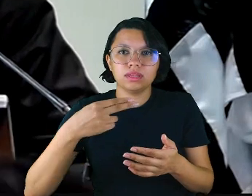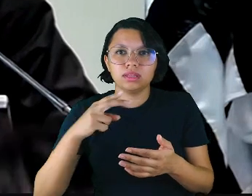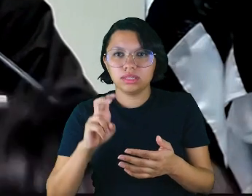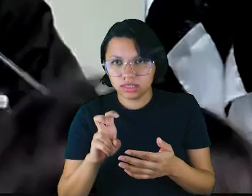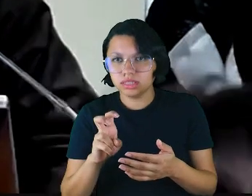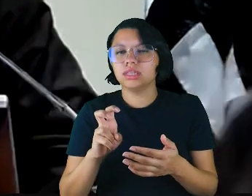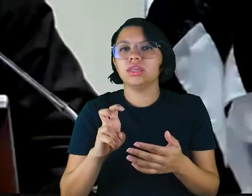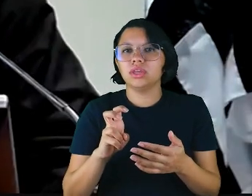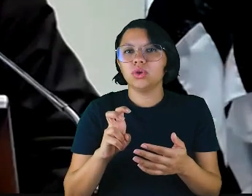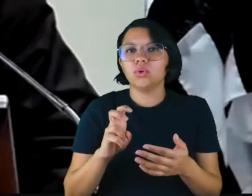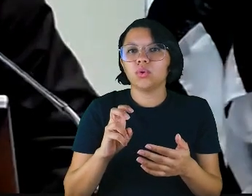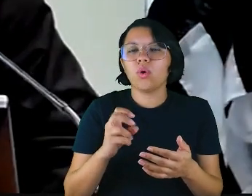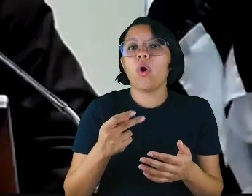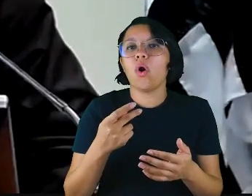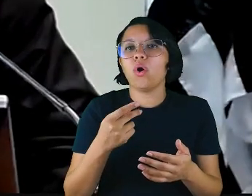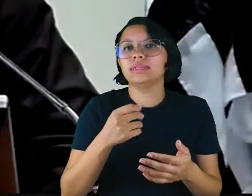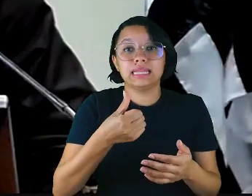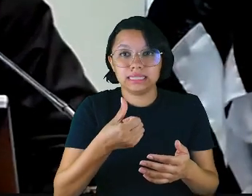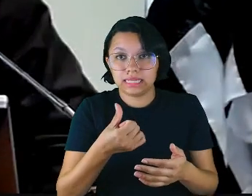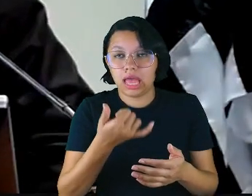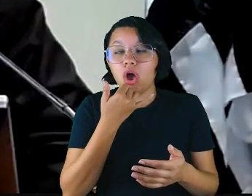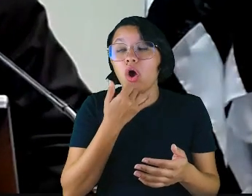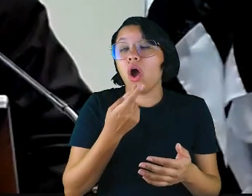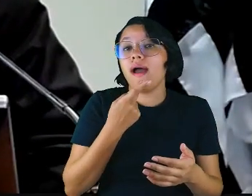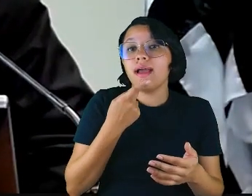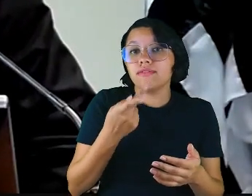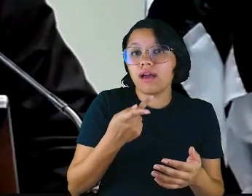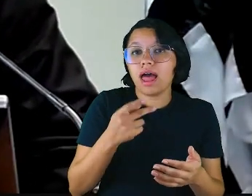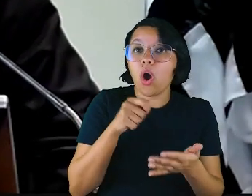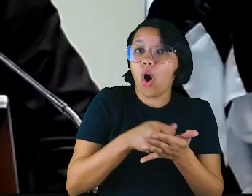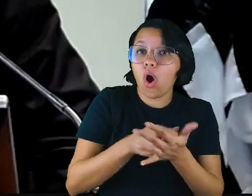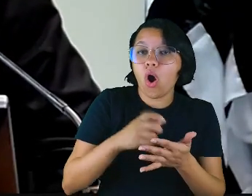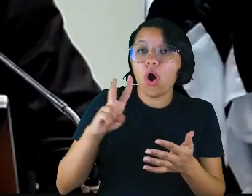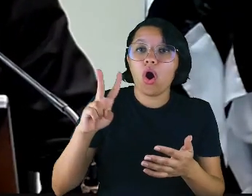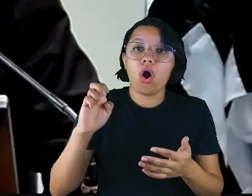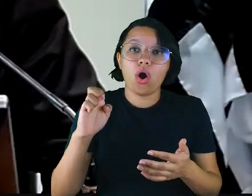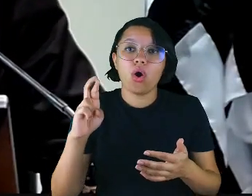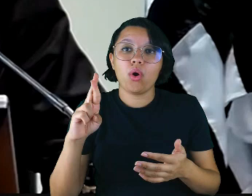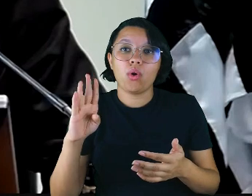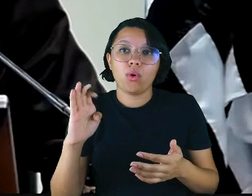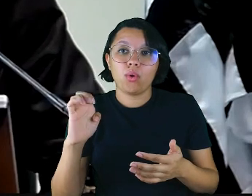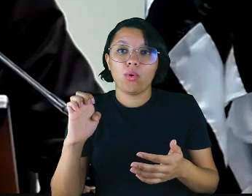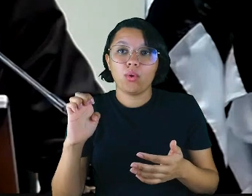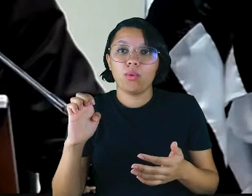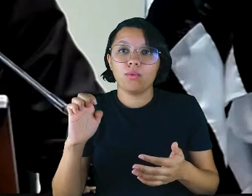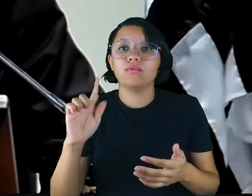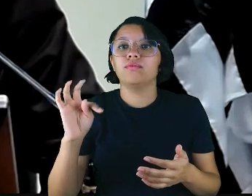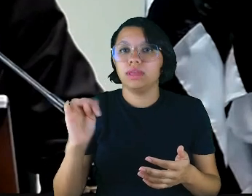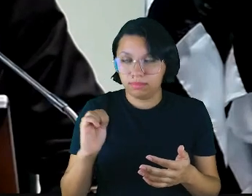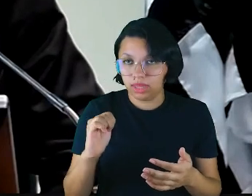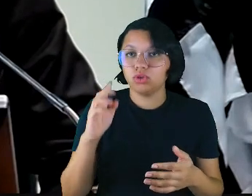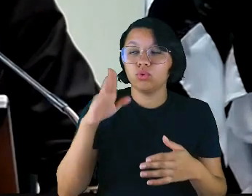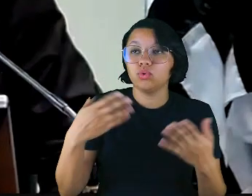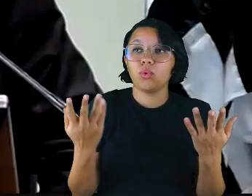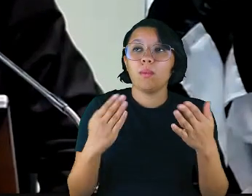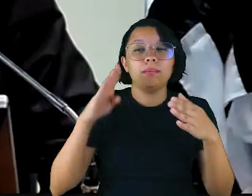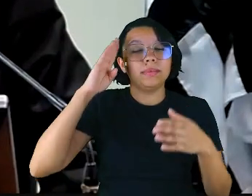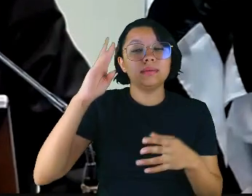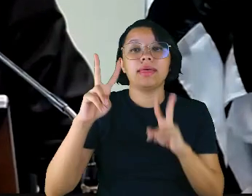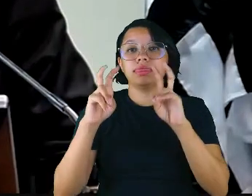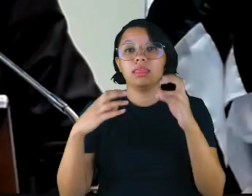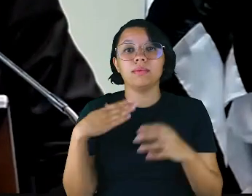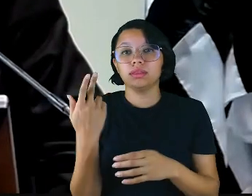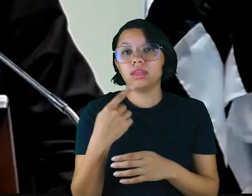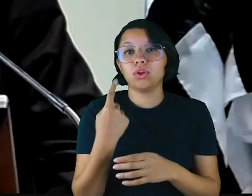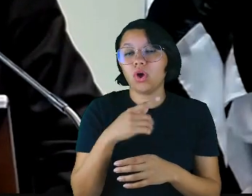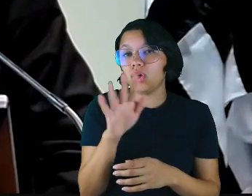1035, parágrafo 11, ou 1036, parágrafo 11, está escrito que é obrigado a ter o verbete. Para ter uma ideia, nós hoje, um dos principais temas da nossa área é o grupo